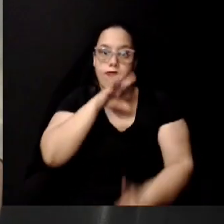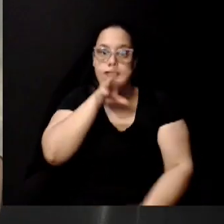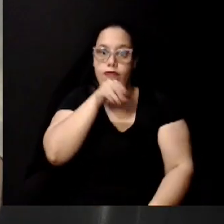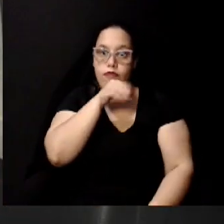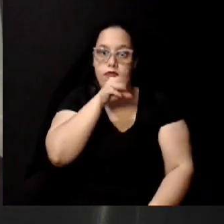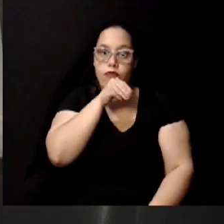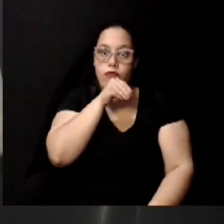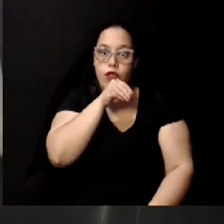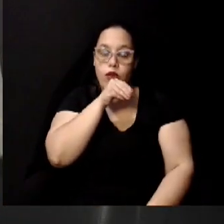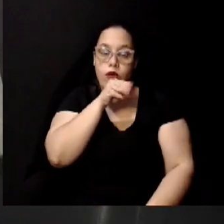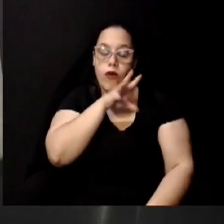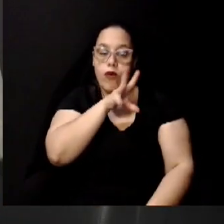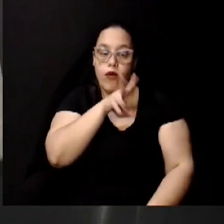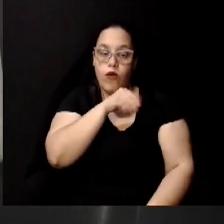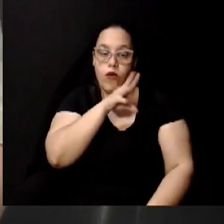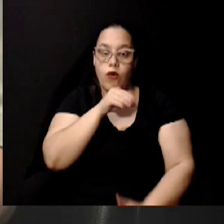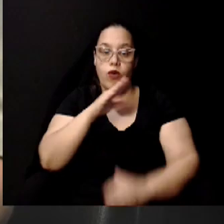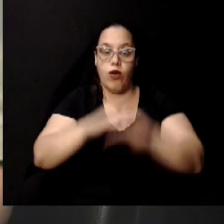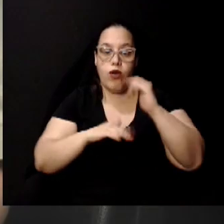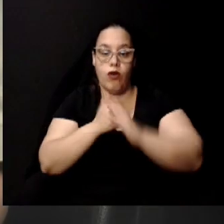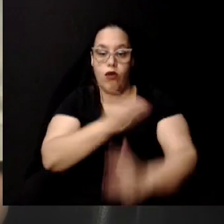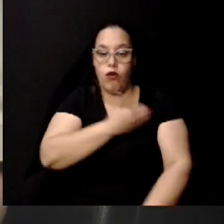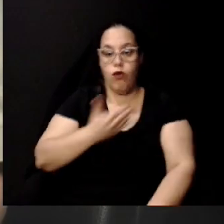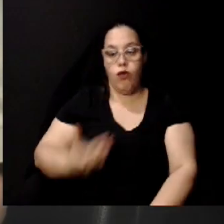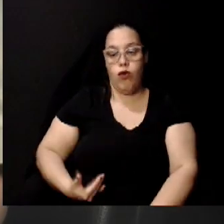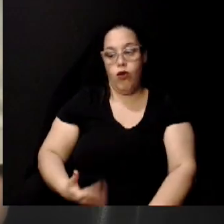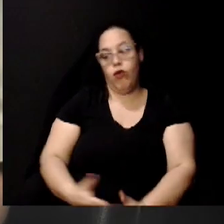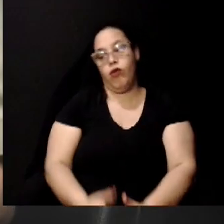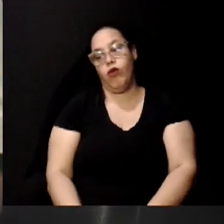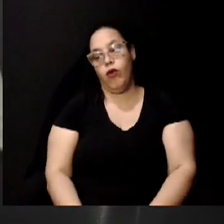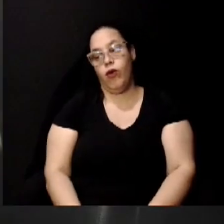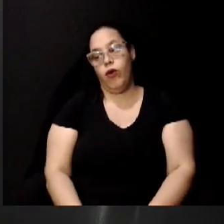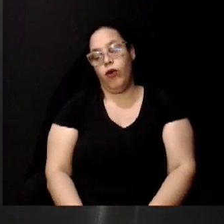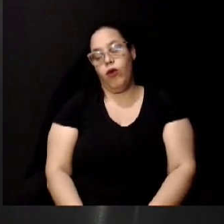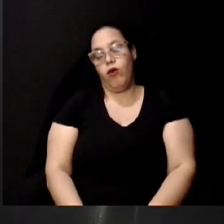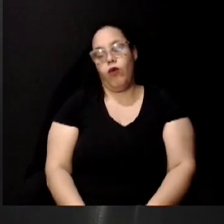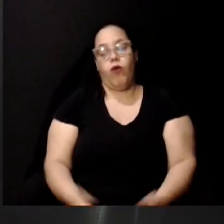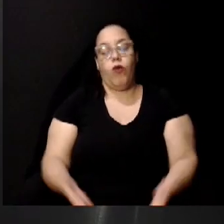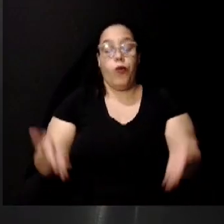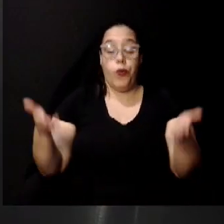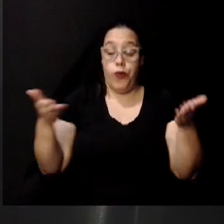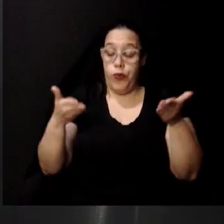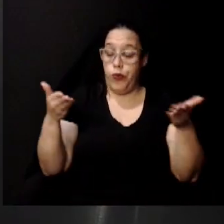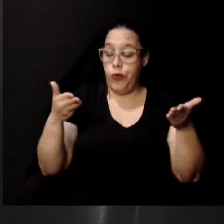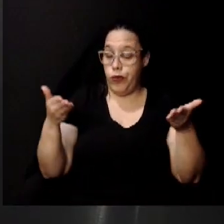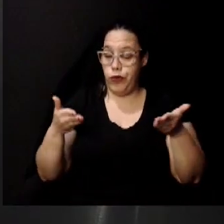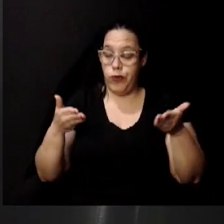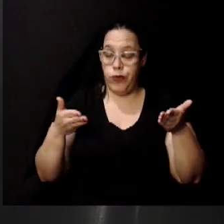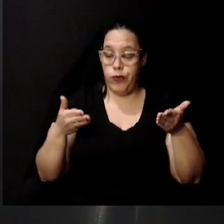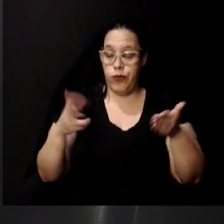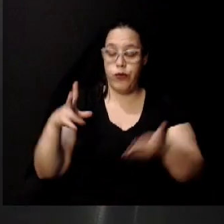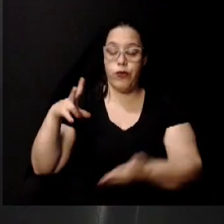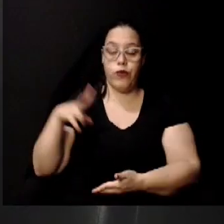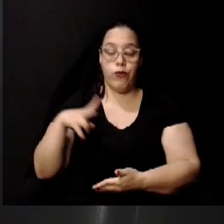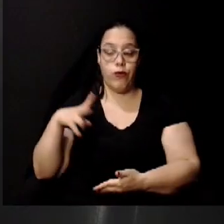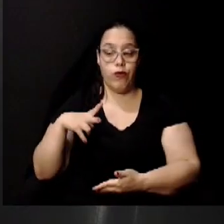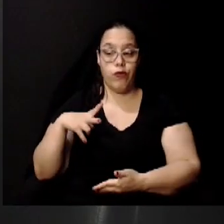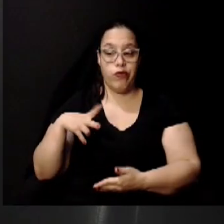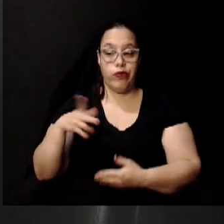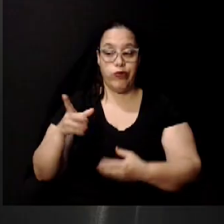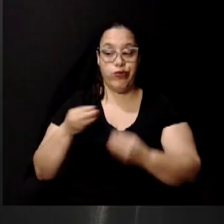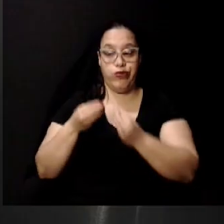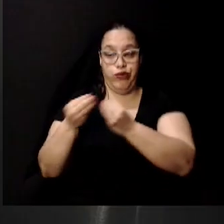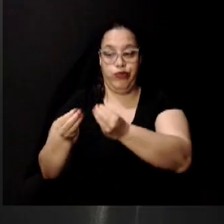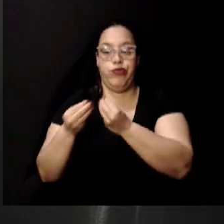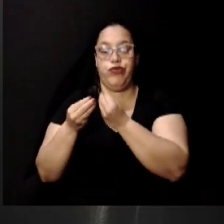públicos municipais. Né? Porque eu acho que assim, hoje boa parte do dinheiro está indo para a privatização, uma grande